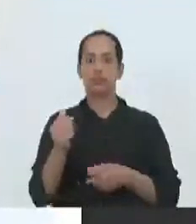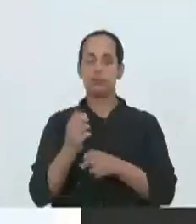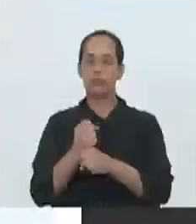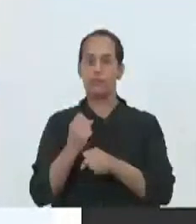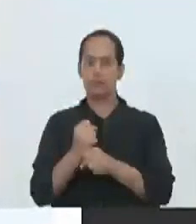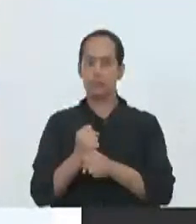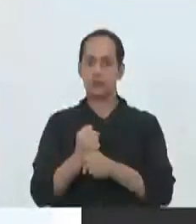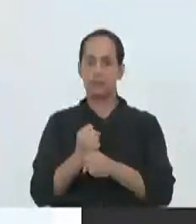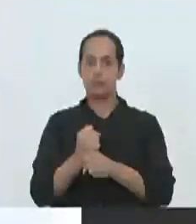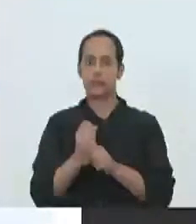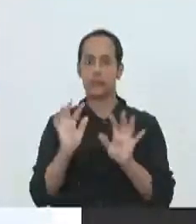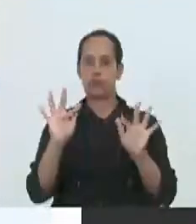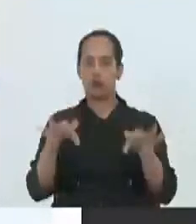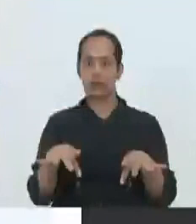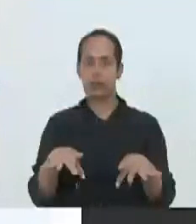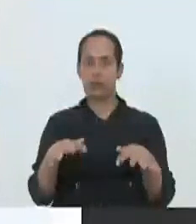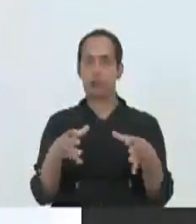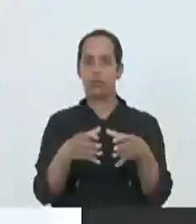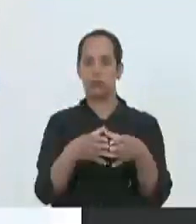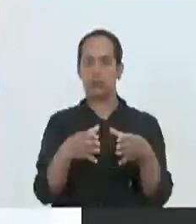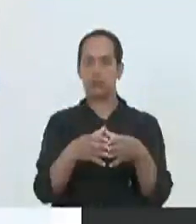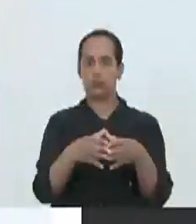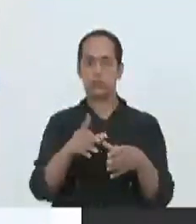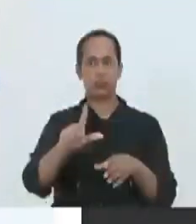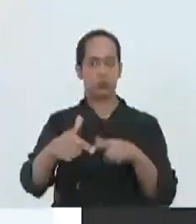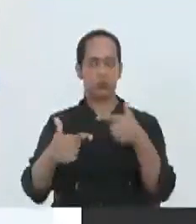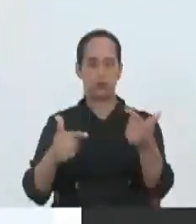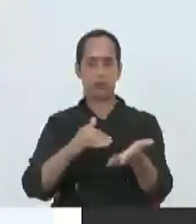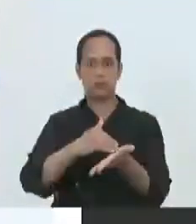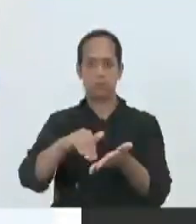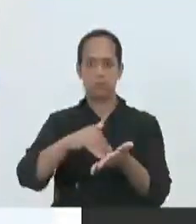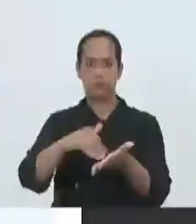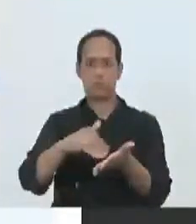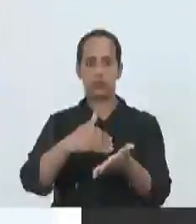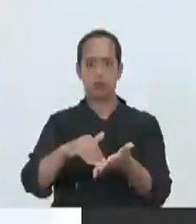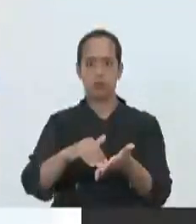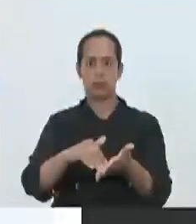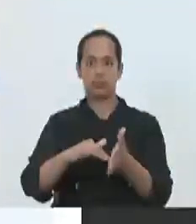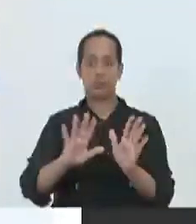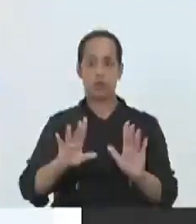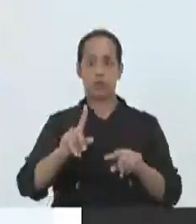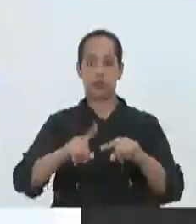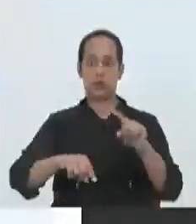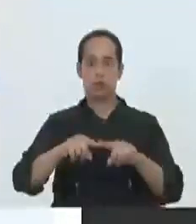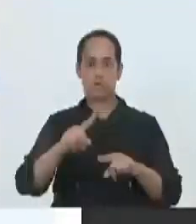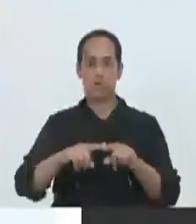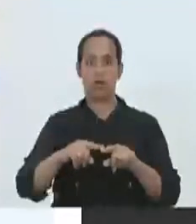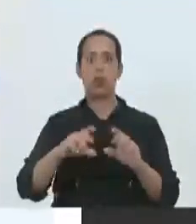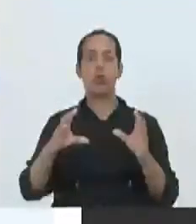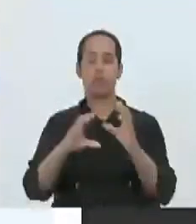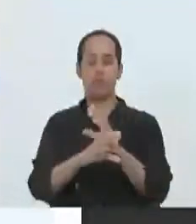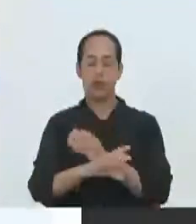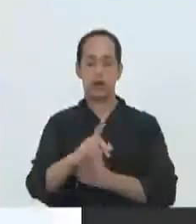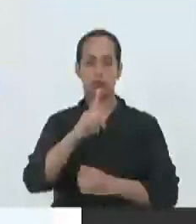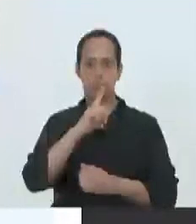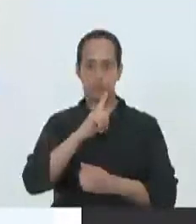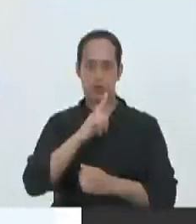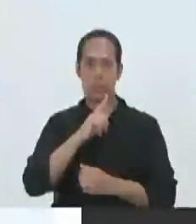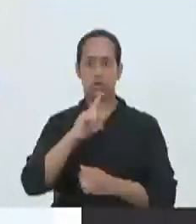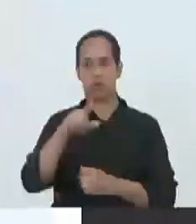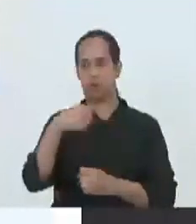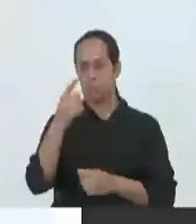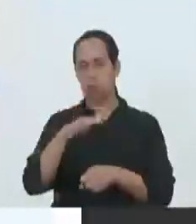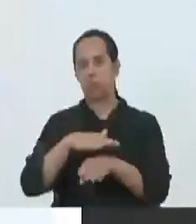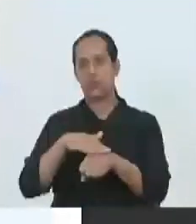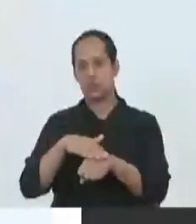agrupado as demais secretarias por questão de espaço mas tem o material completo em mãos podemos discutir ele se for o caso ao final da